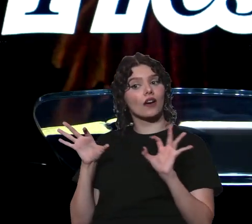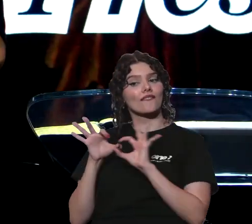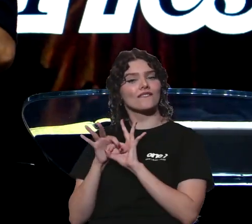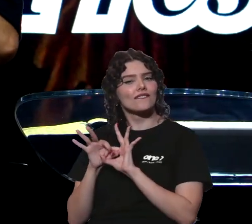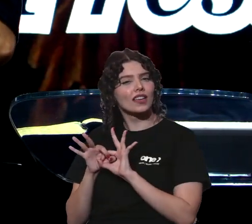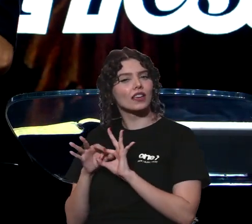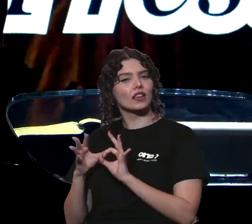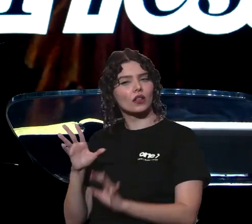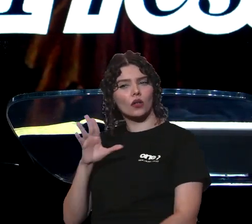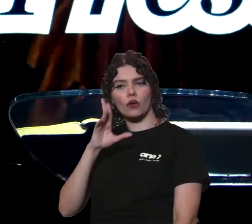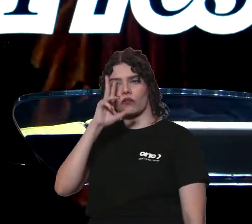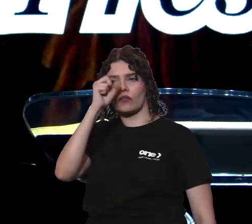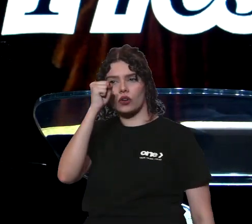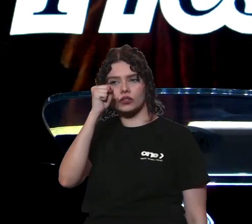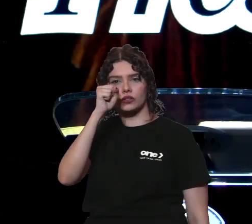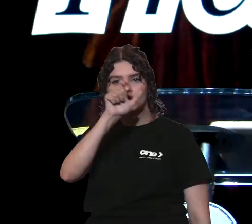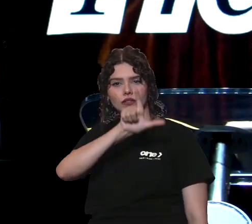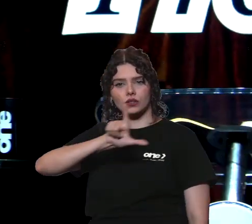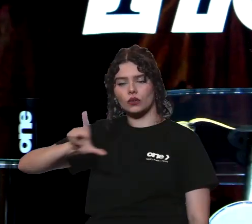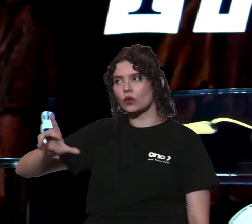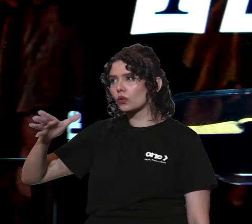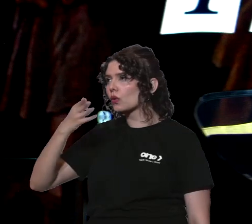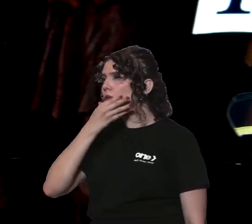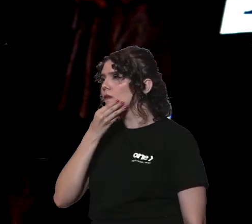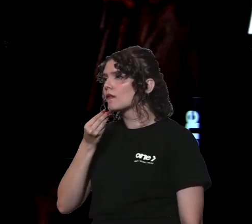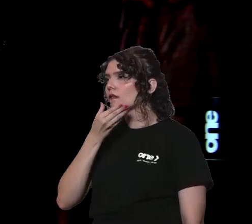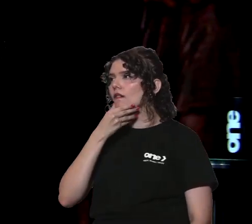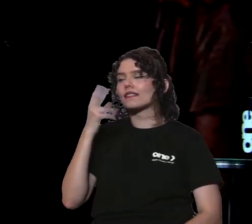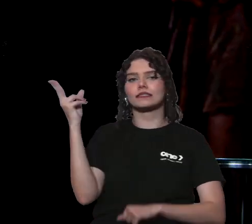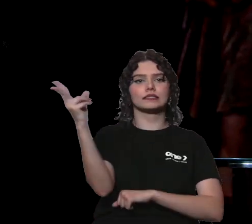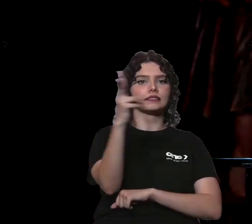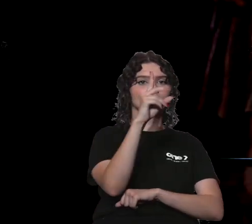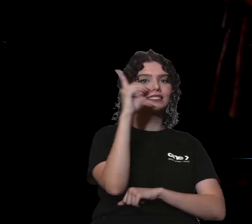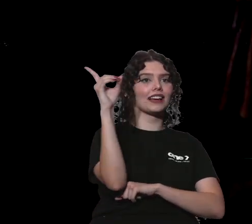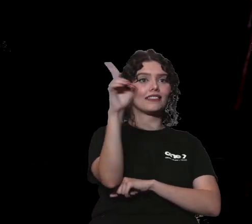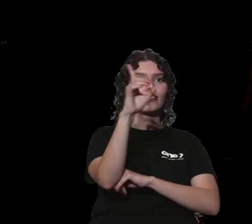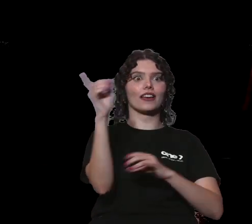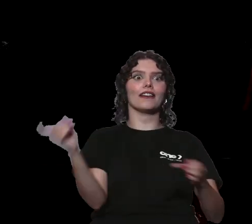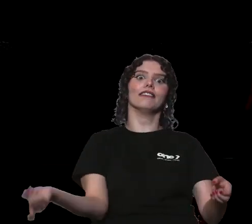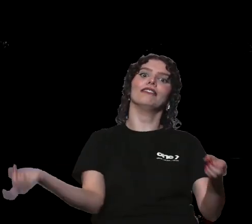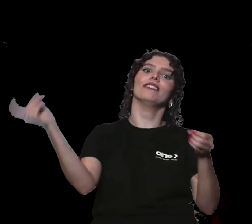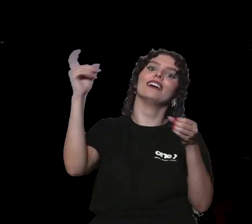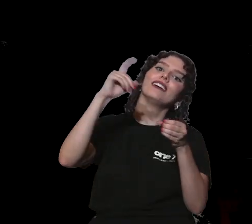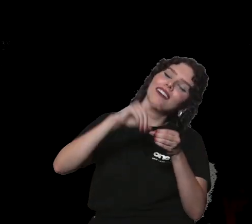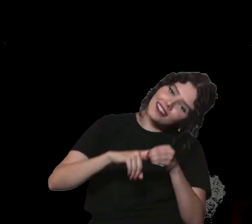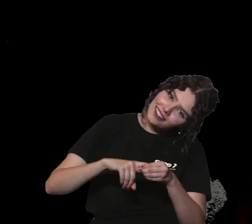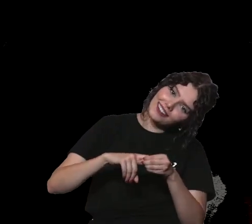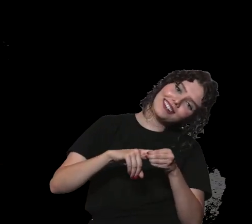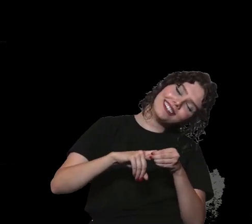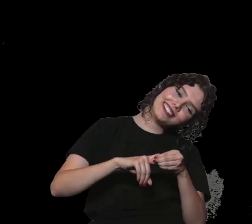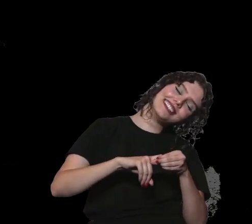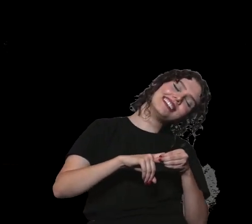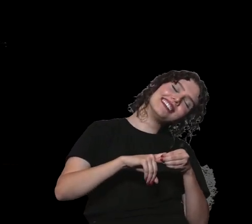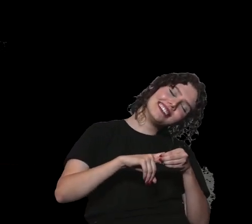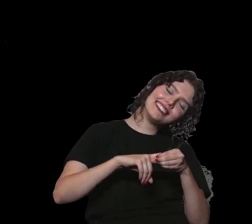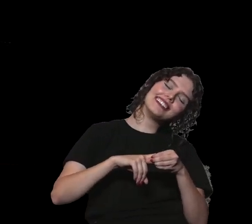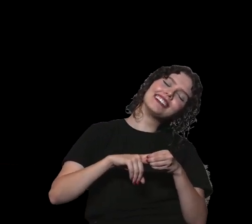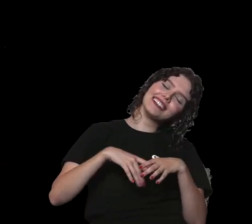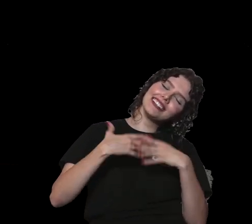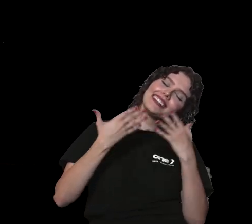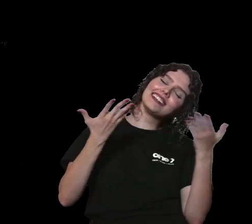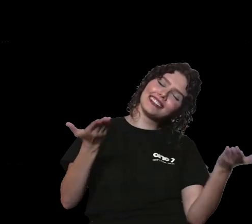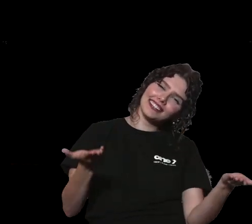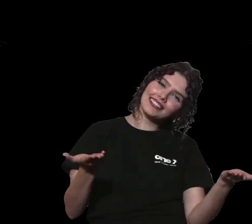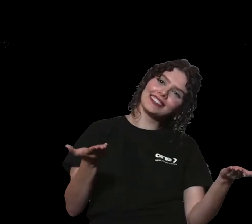forte com Paltiel, Davi volta e consegue